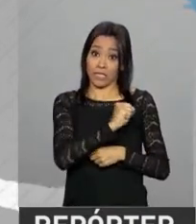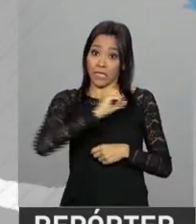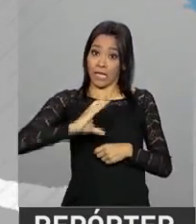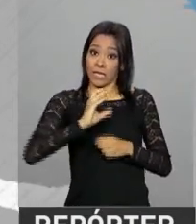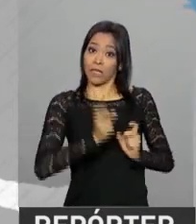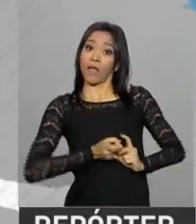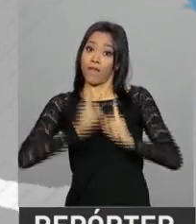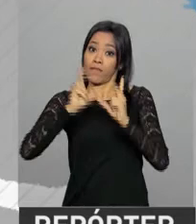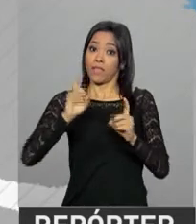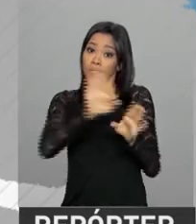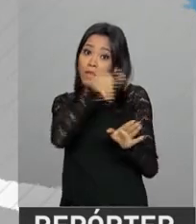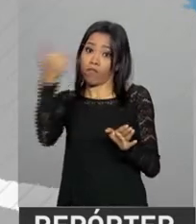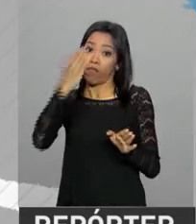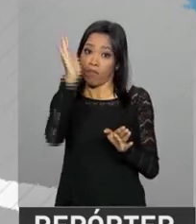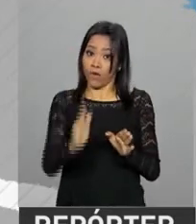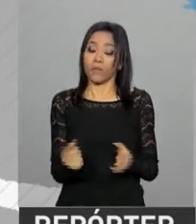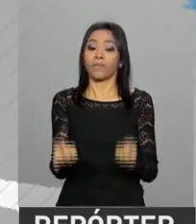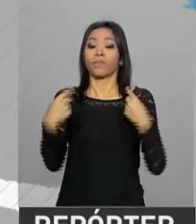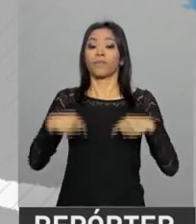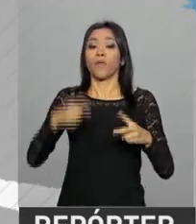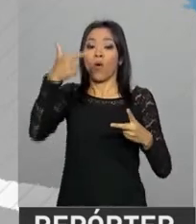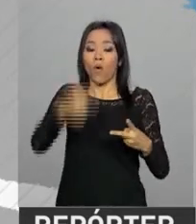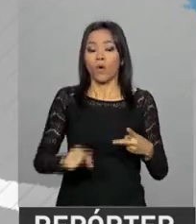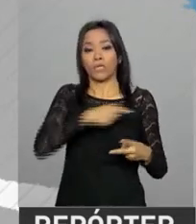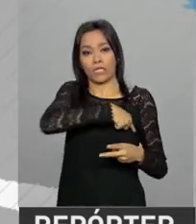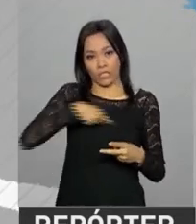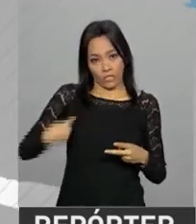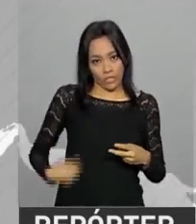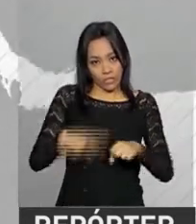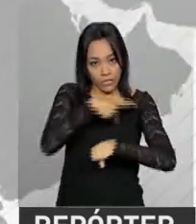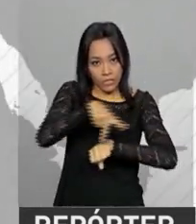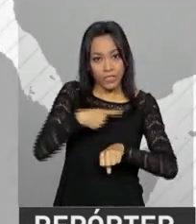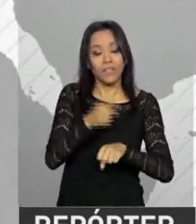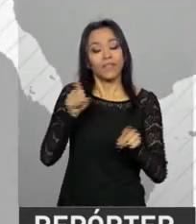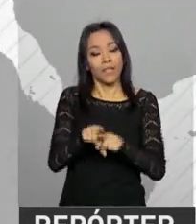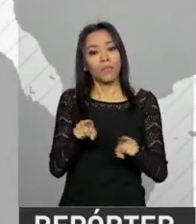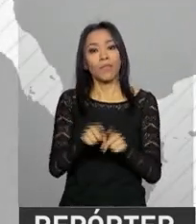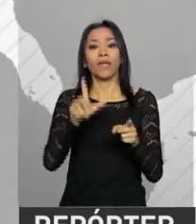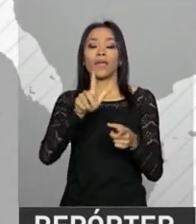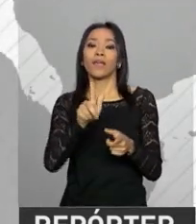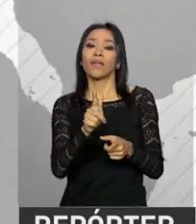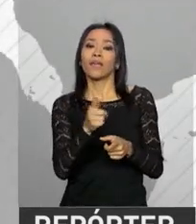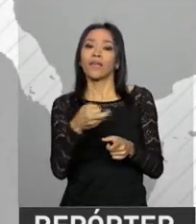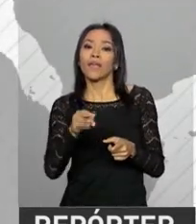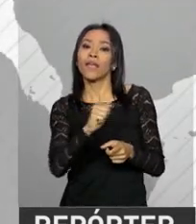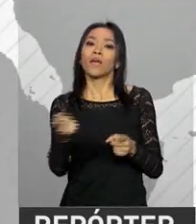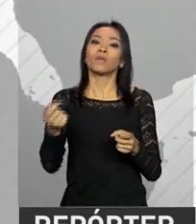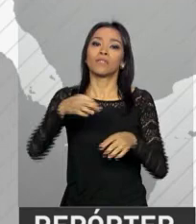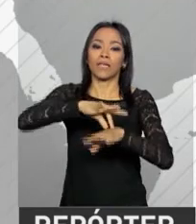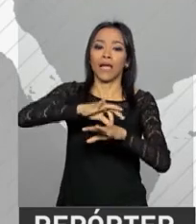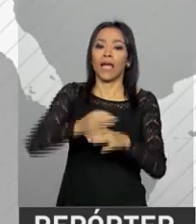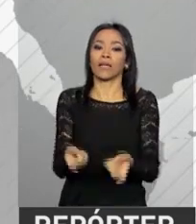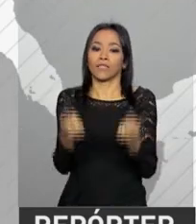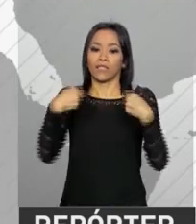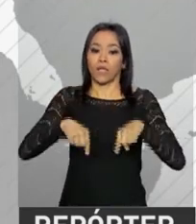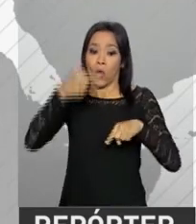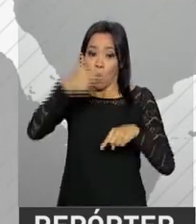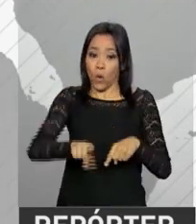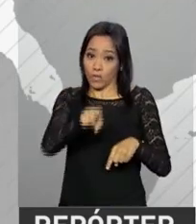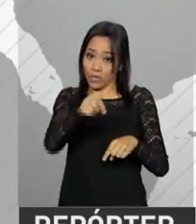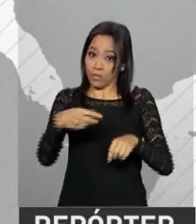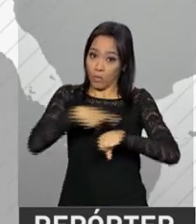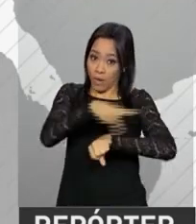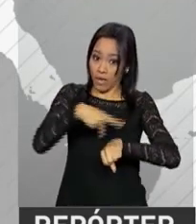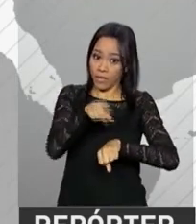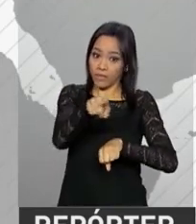com os chineses foi acertado a venda de grãos e carnes em mianmar foram acertadas licenças para a entrada de